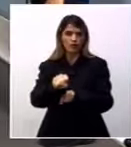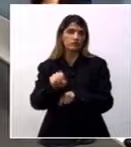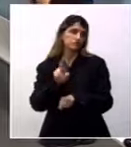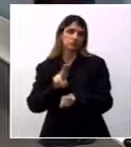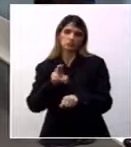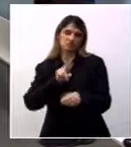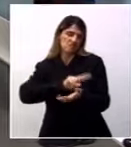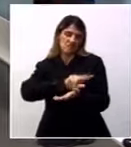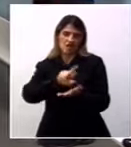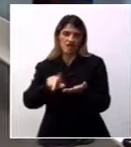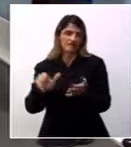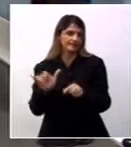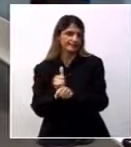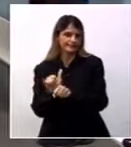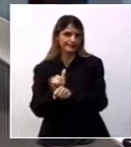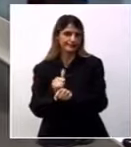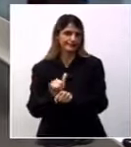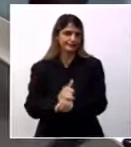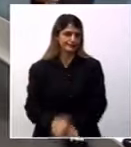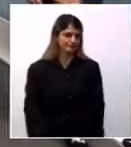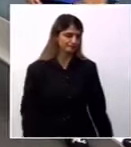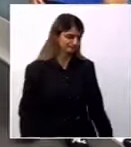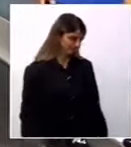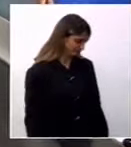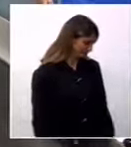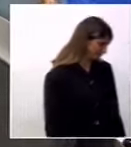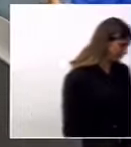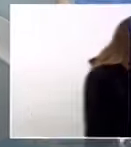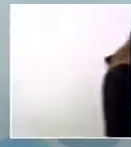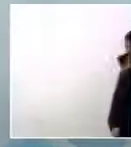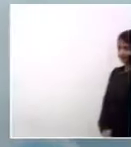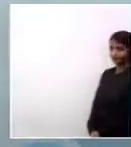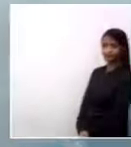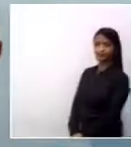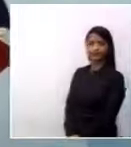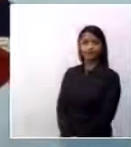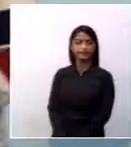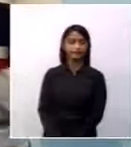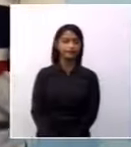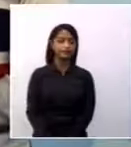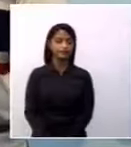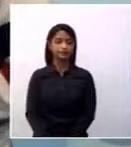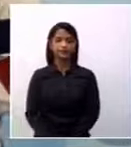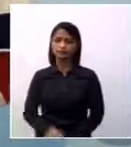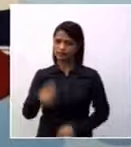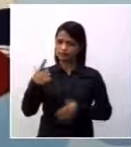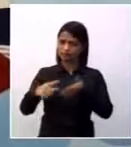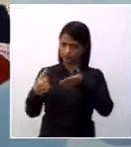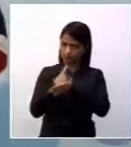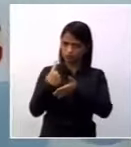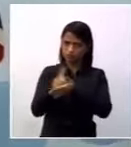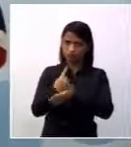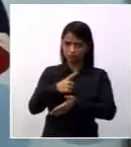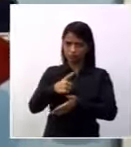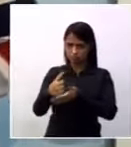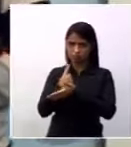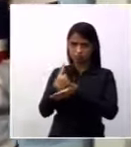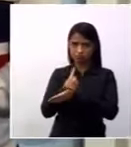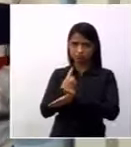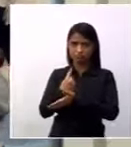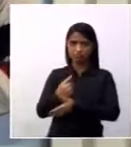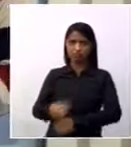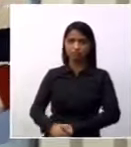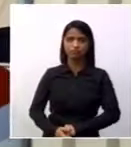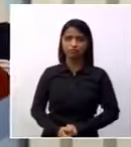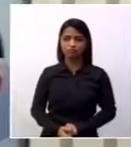várias estratégias. Ok? Pode sentar, Diego. Mais alguma pergunta, Rodolfo? Para o momento ainda nós